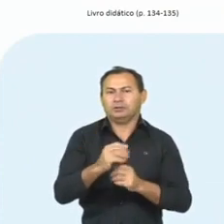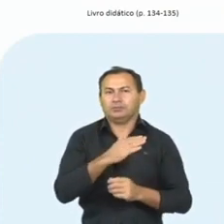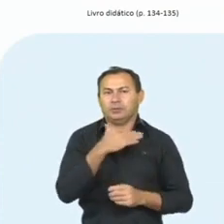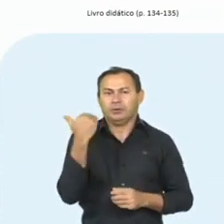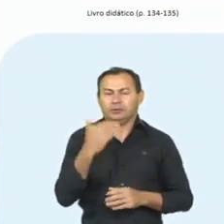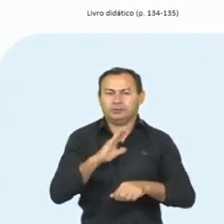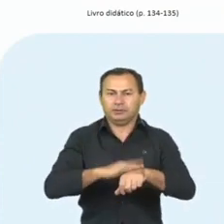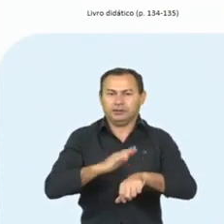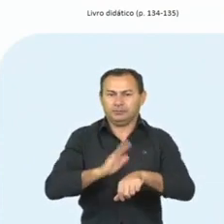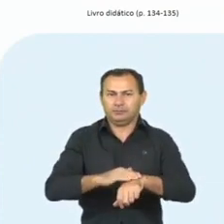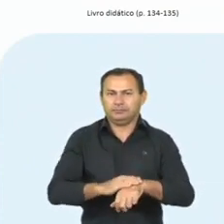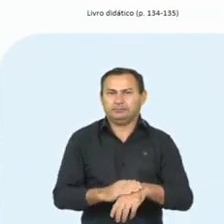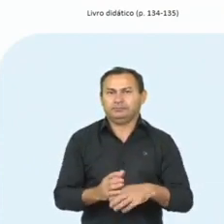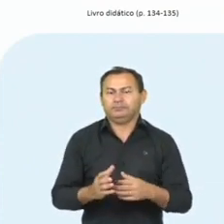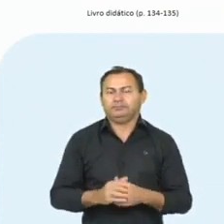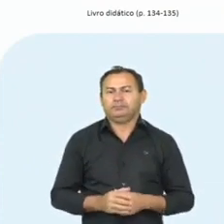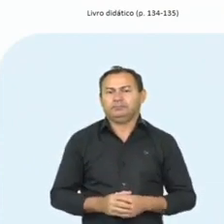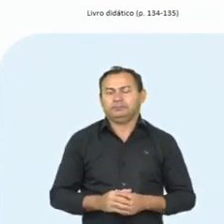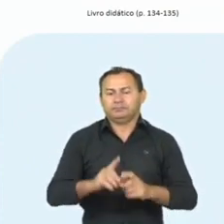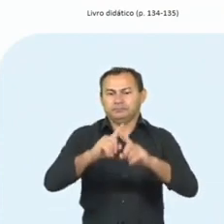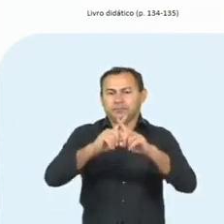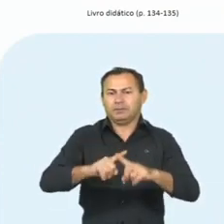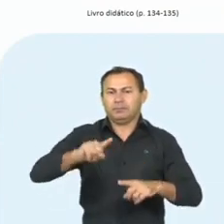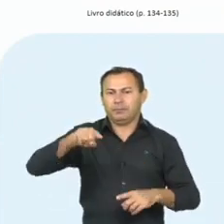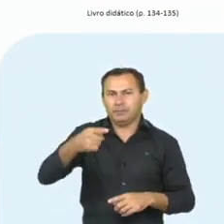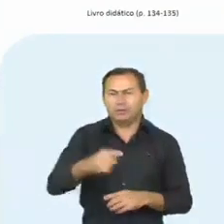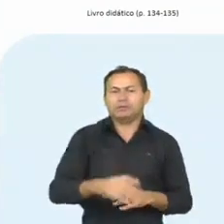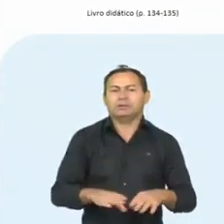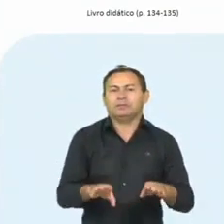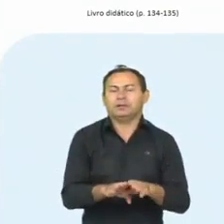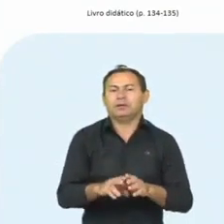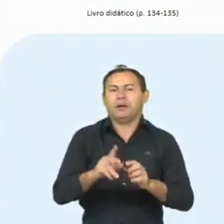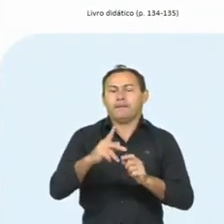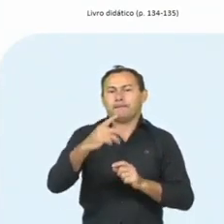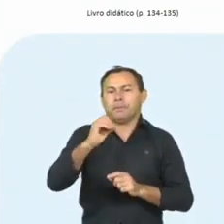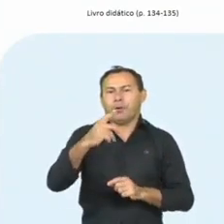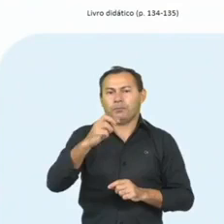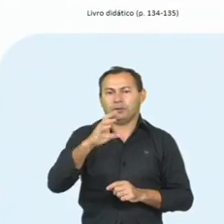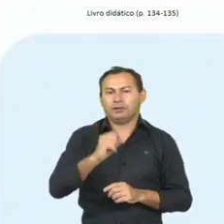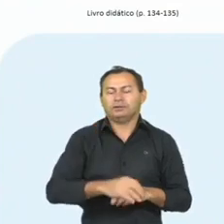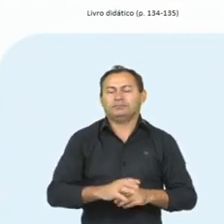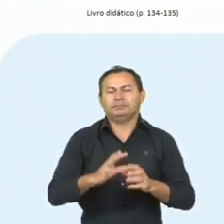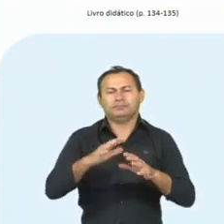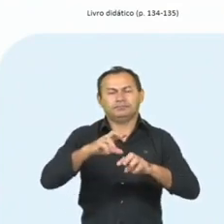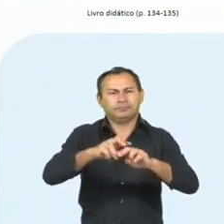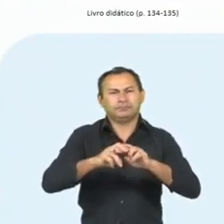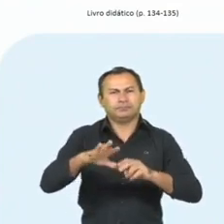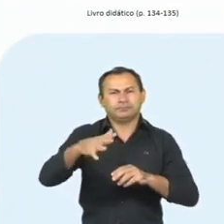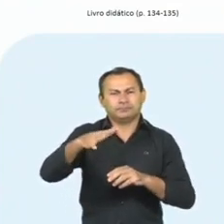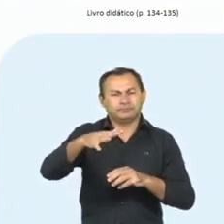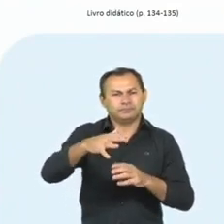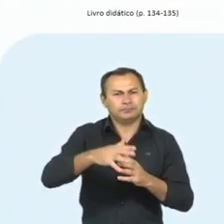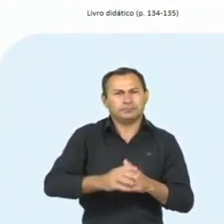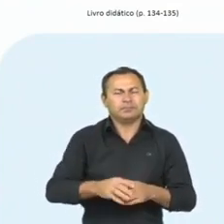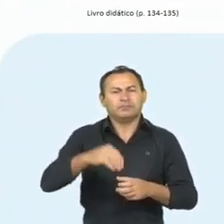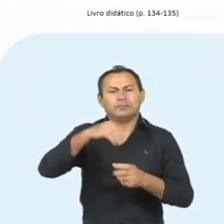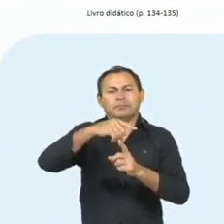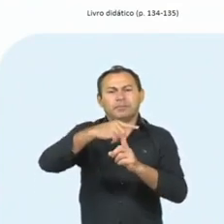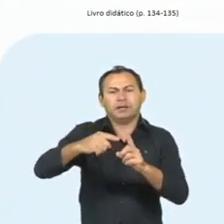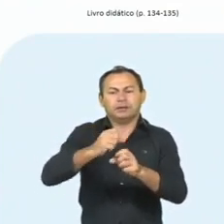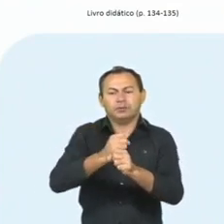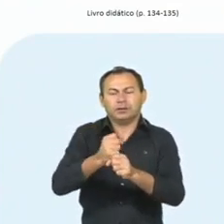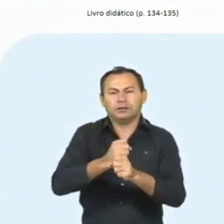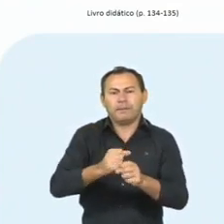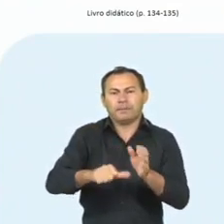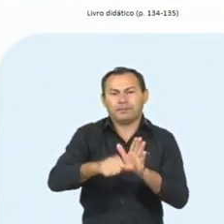no período, multiplicado por 1.000, pela população estimada aí no meio do ano, né, que é 1º